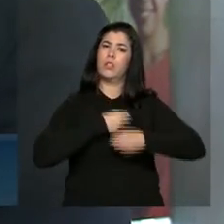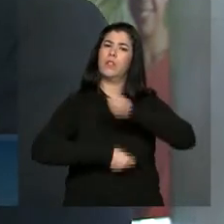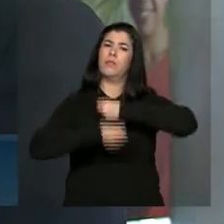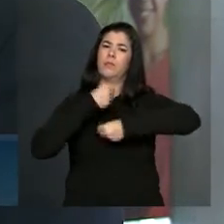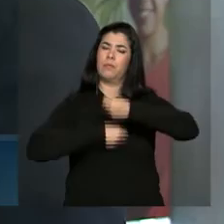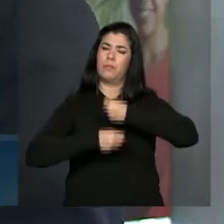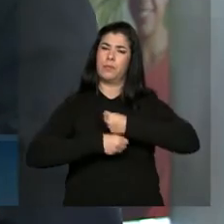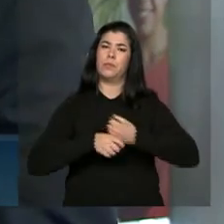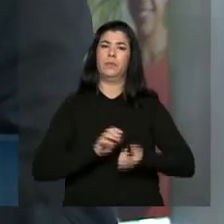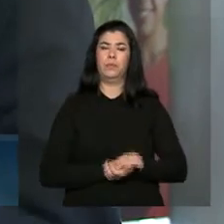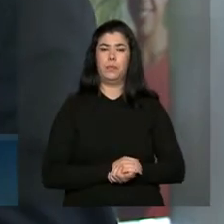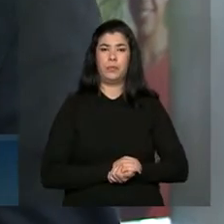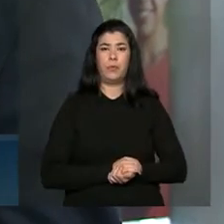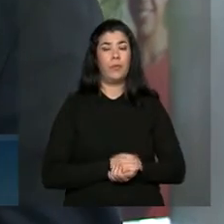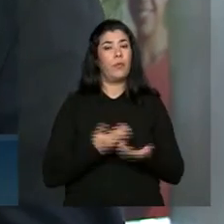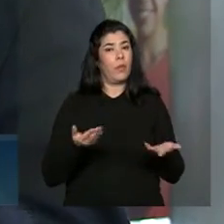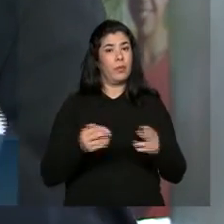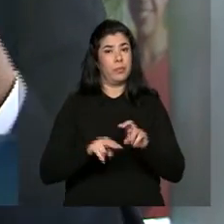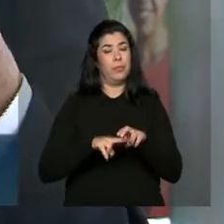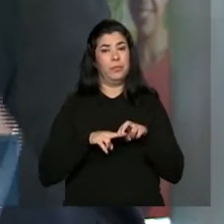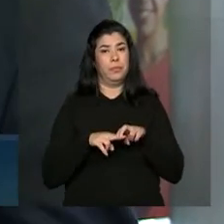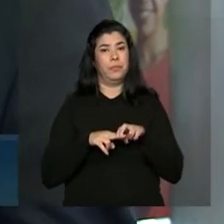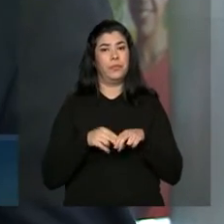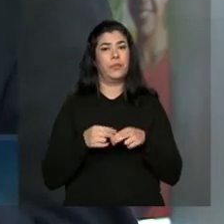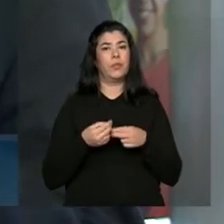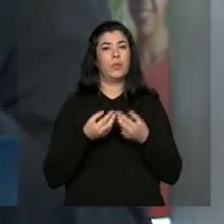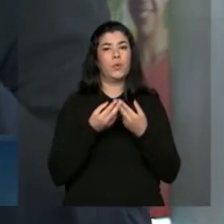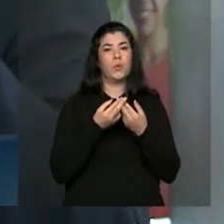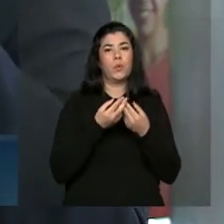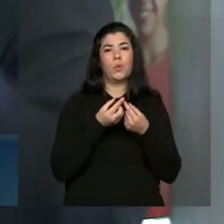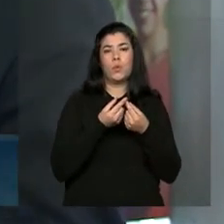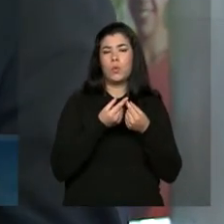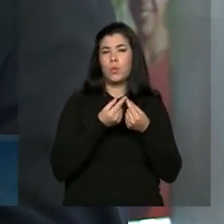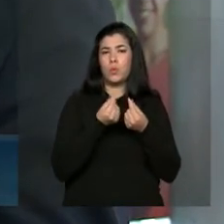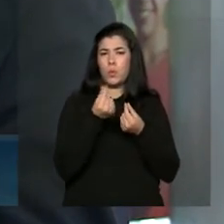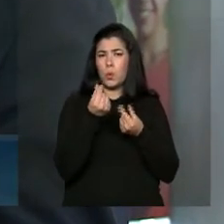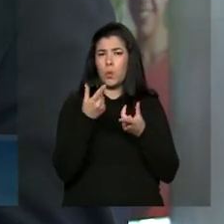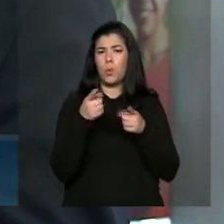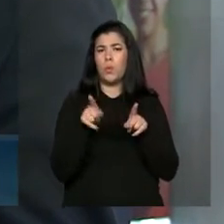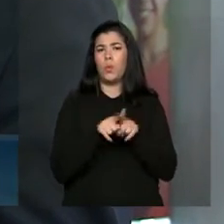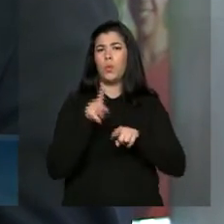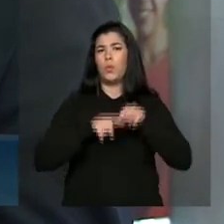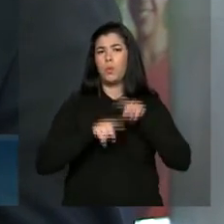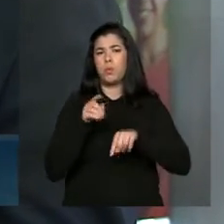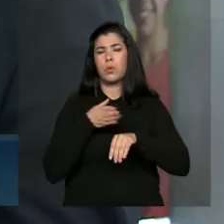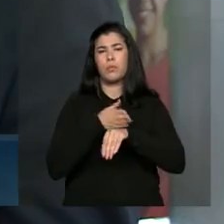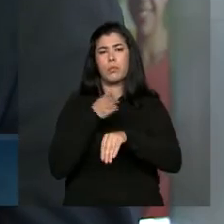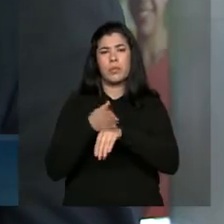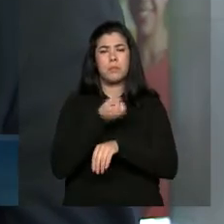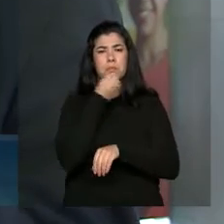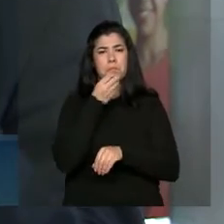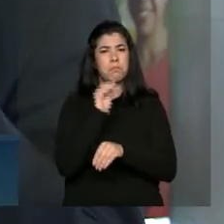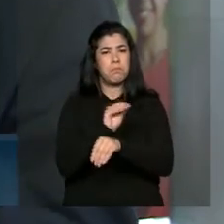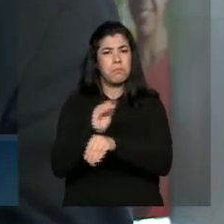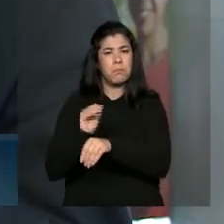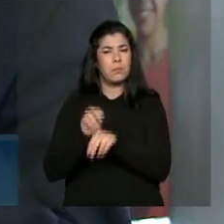nas negociações. Portanto, os recursos bem aplicados na agricultura familiar dão bons